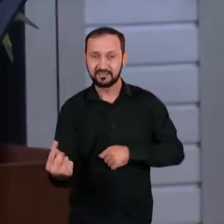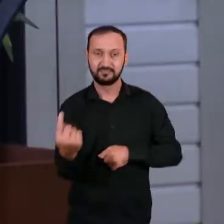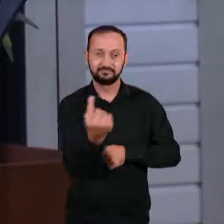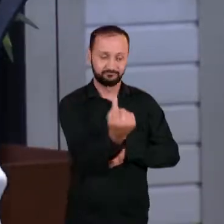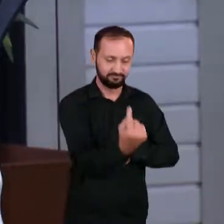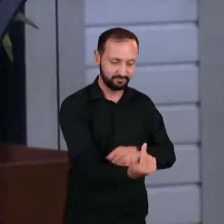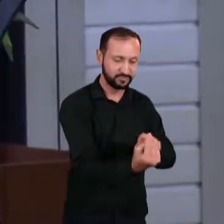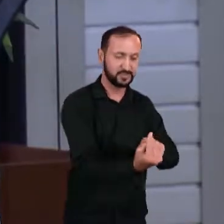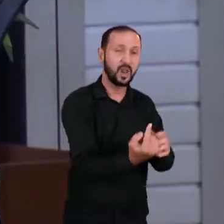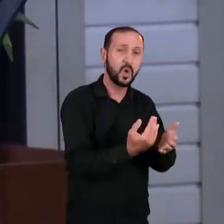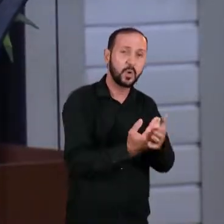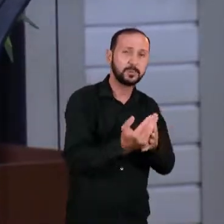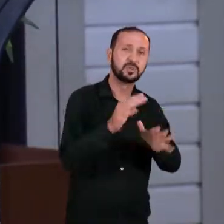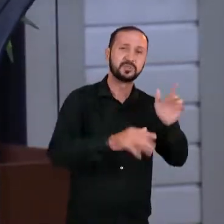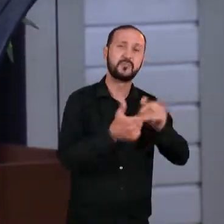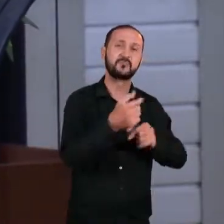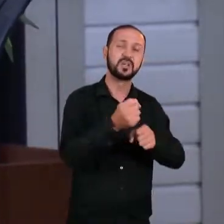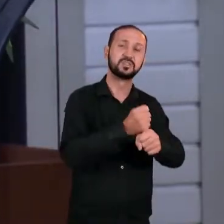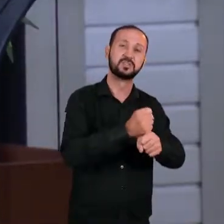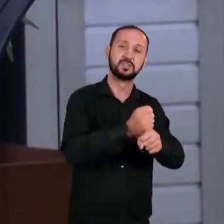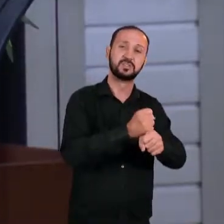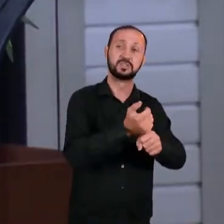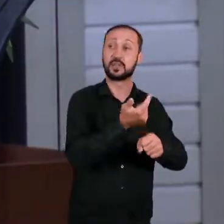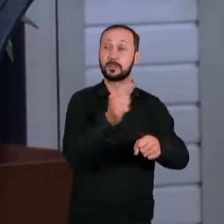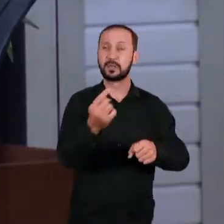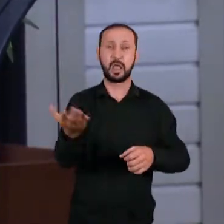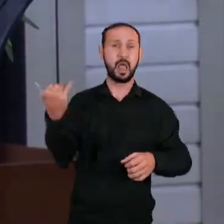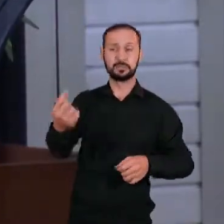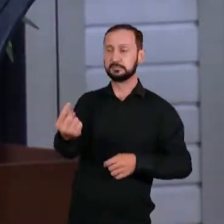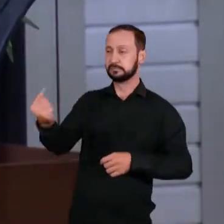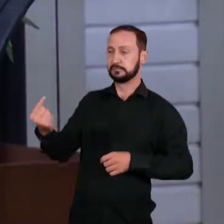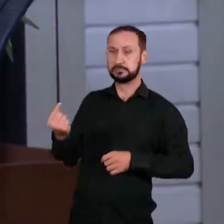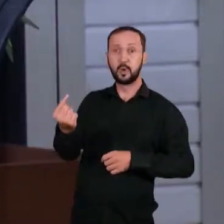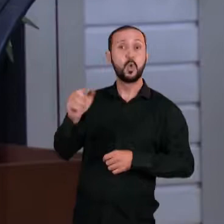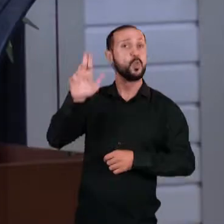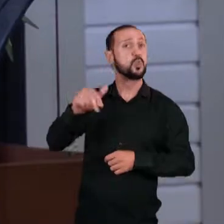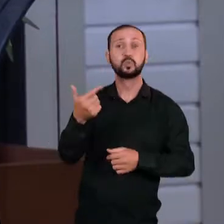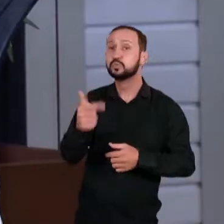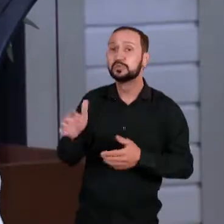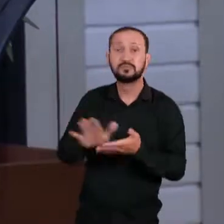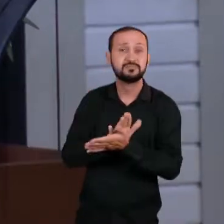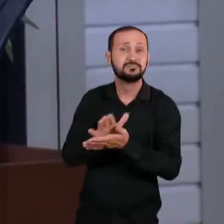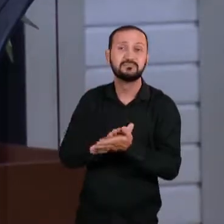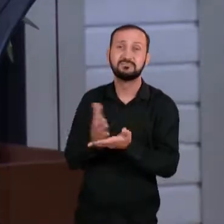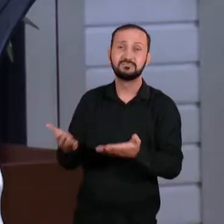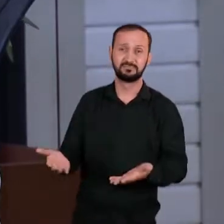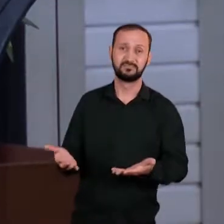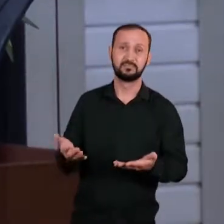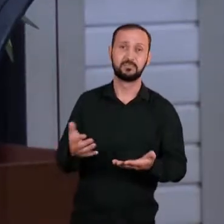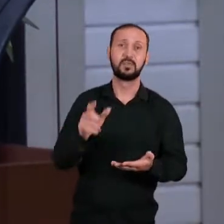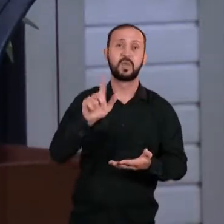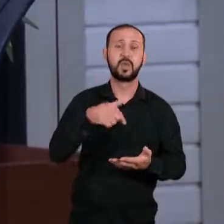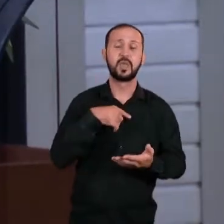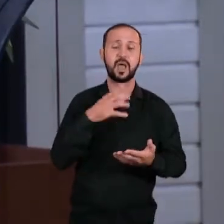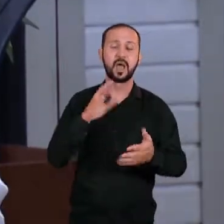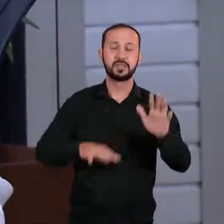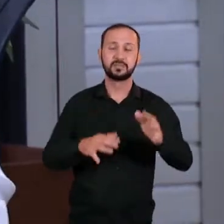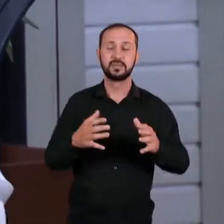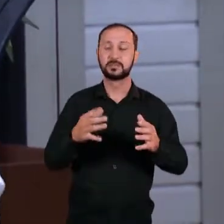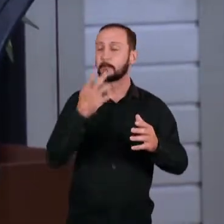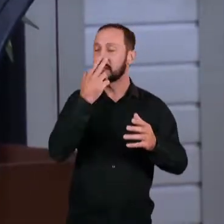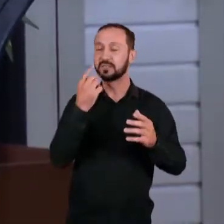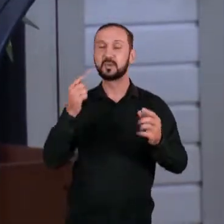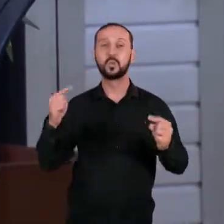pode ter ficado 20 anos trabalhando em outras ocupações sem ter desenvolvido. Então, realmente, assim, esse encontro ruim que dá